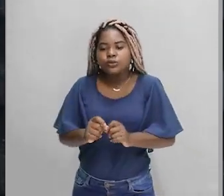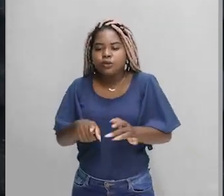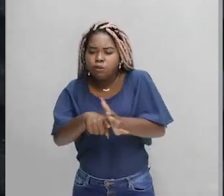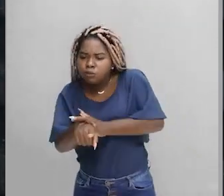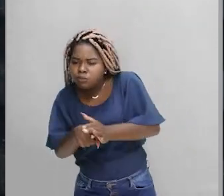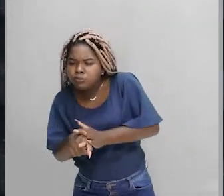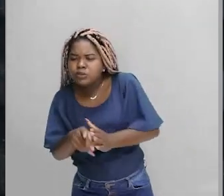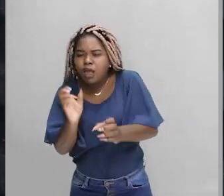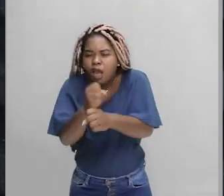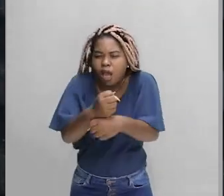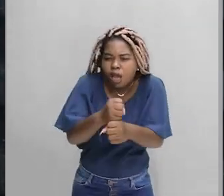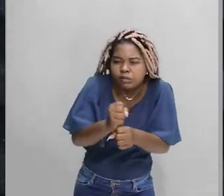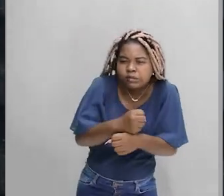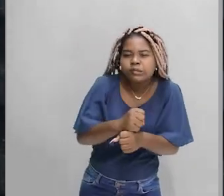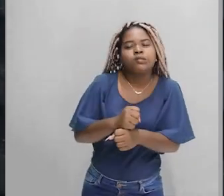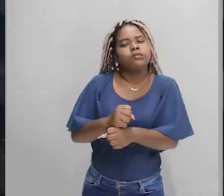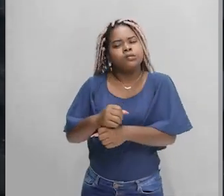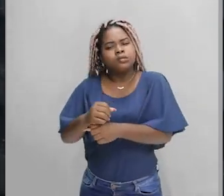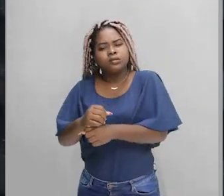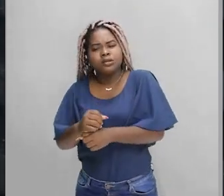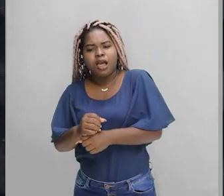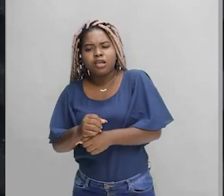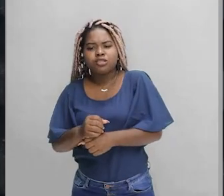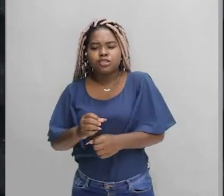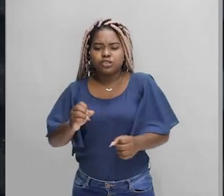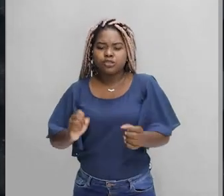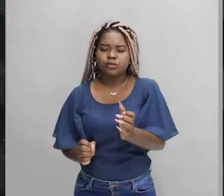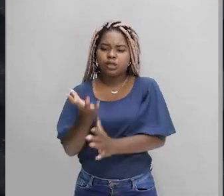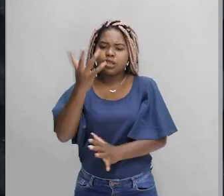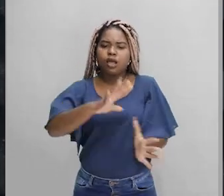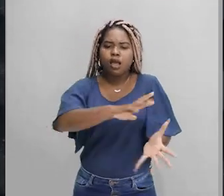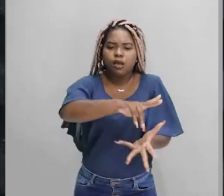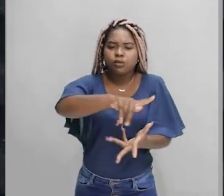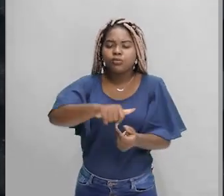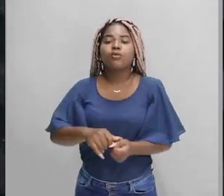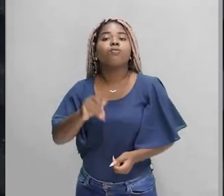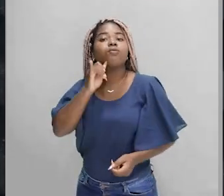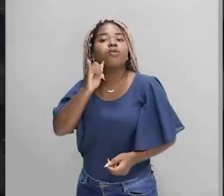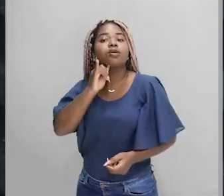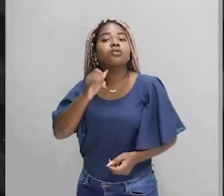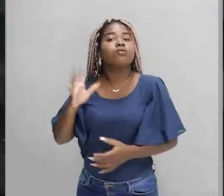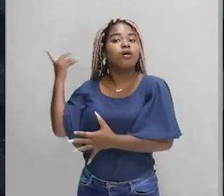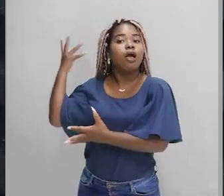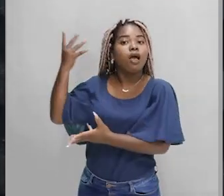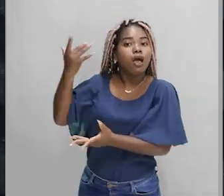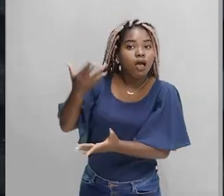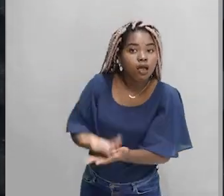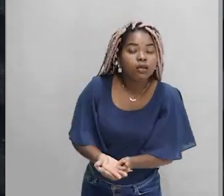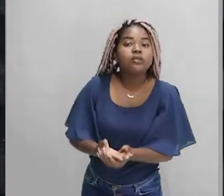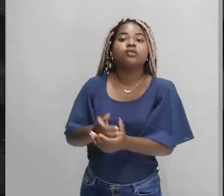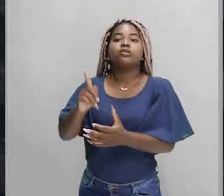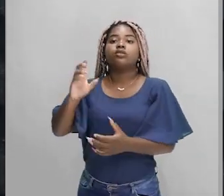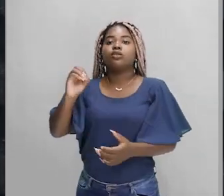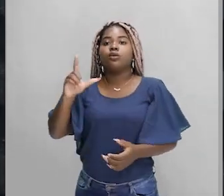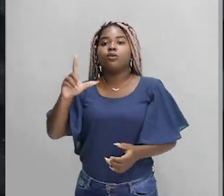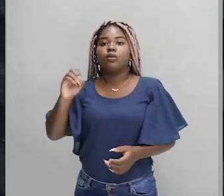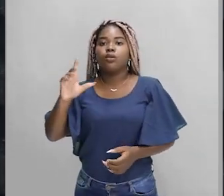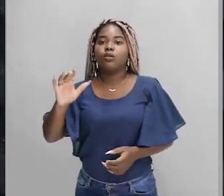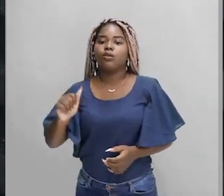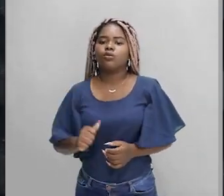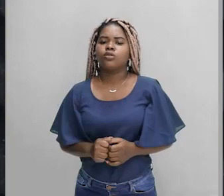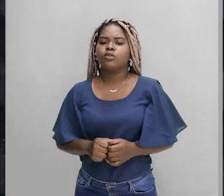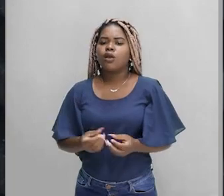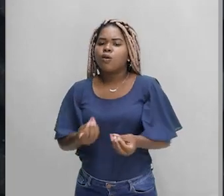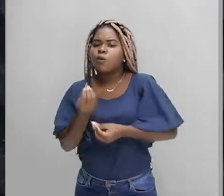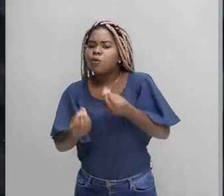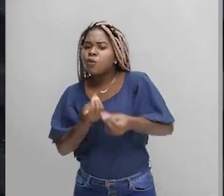Então, por exemplo, nas eras geológicas, né, quando é que eu quero saber, por exemplo, quando a nossa grande Pangeia, o único continente, se